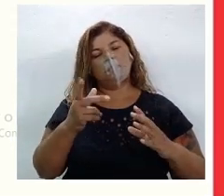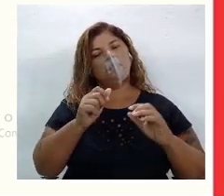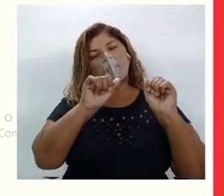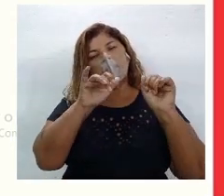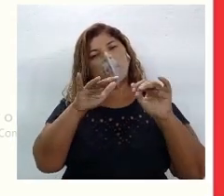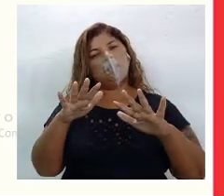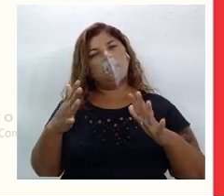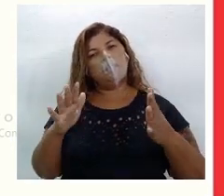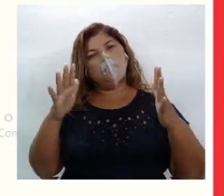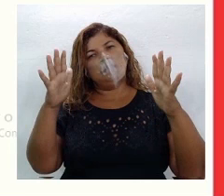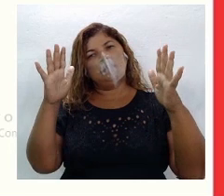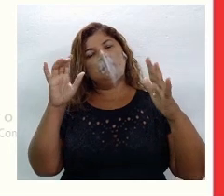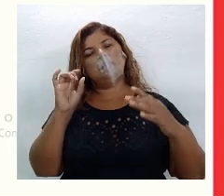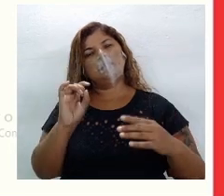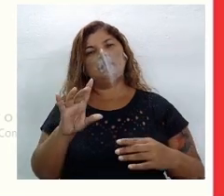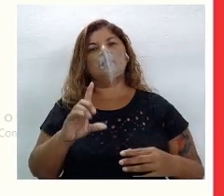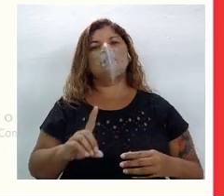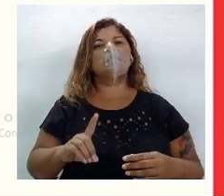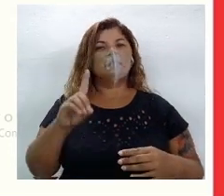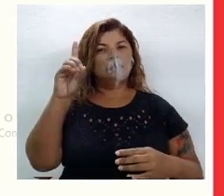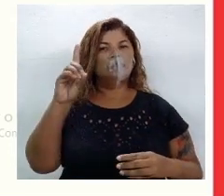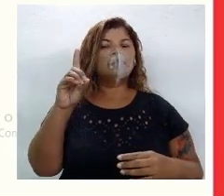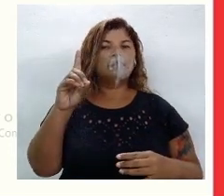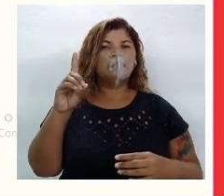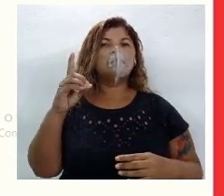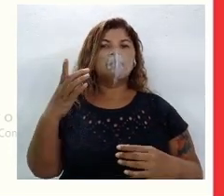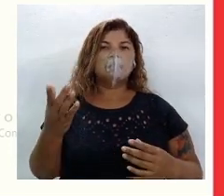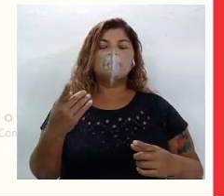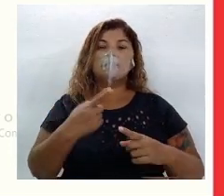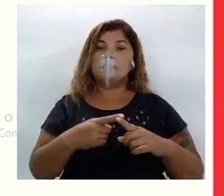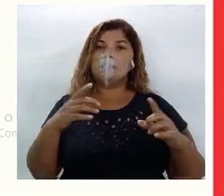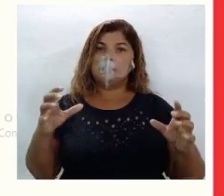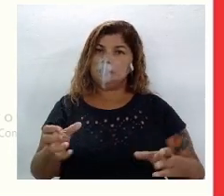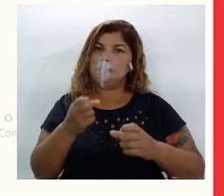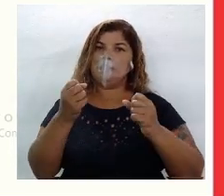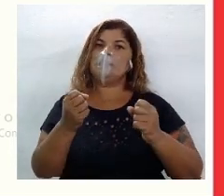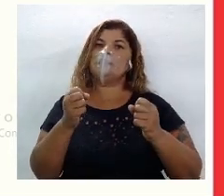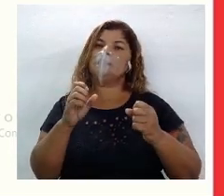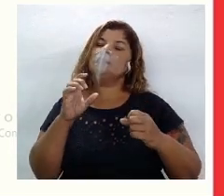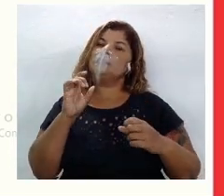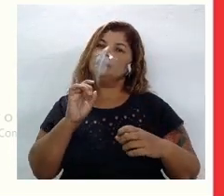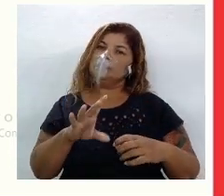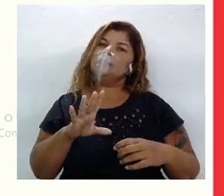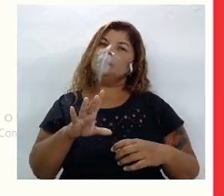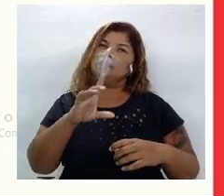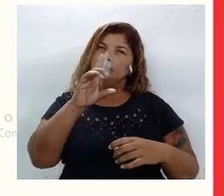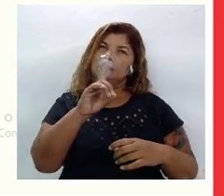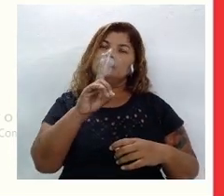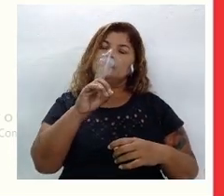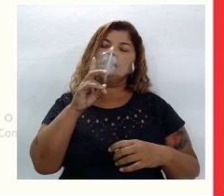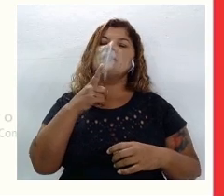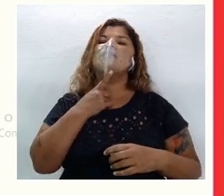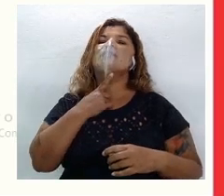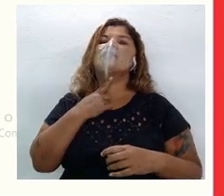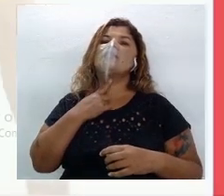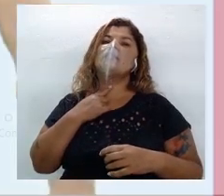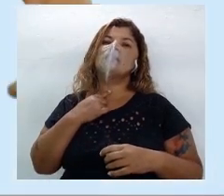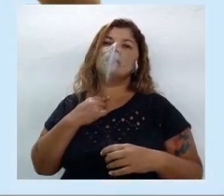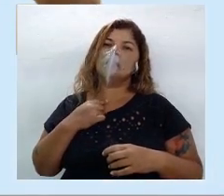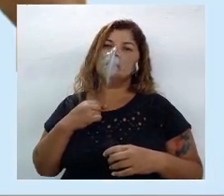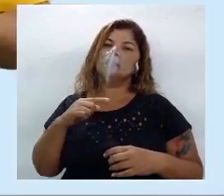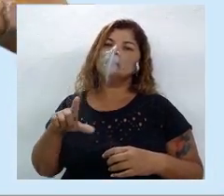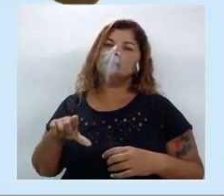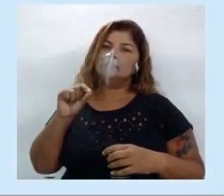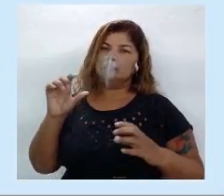é devida somente a Deus, pois a salvação só é obtida pela sua vontade.